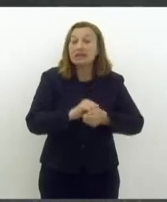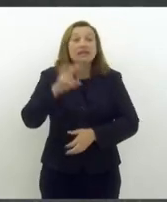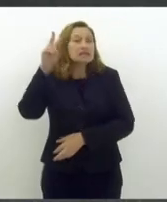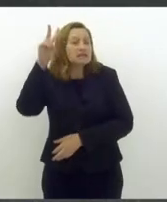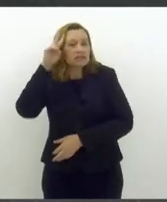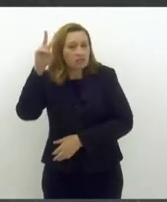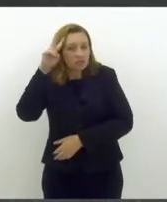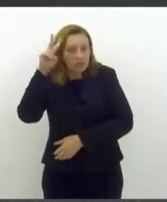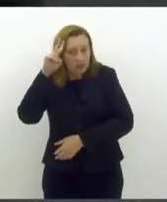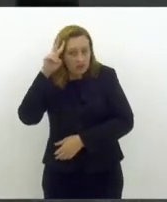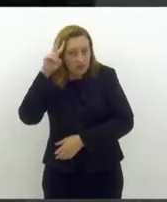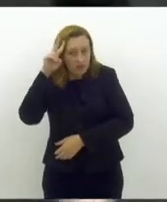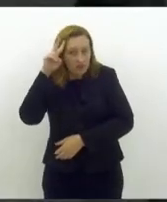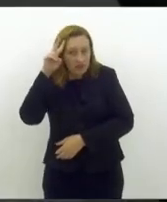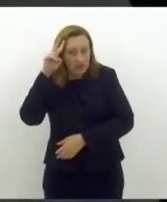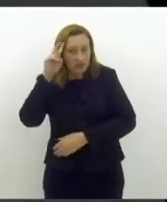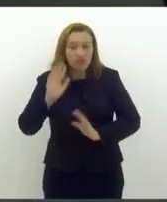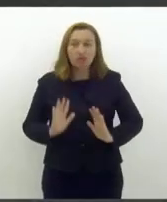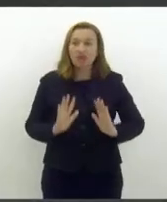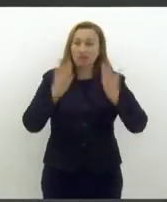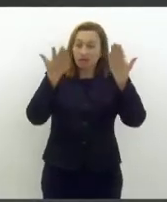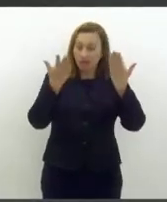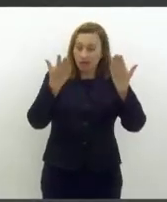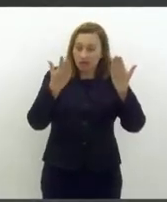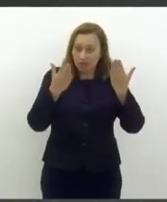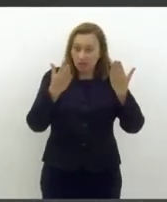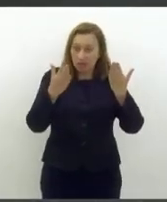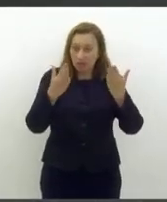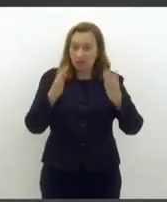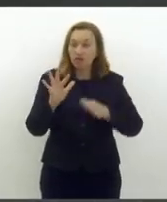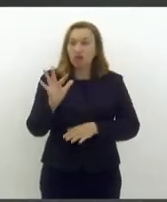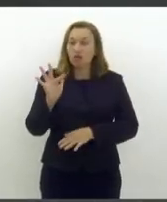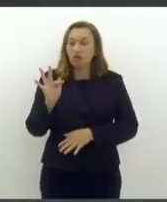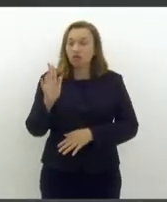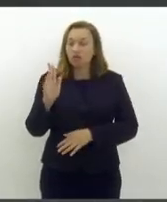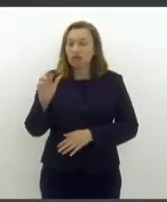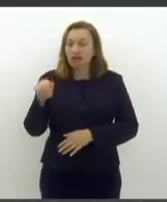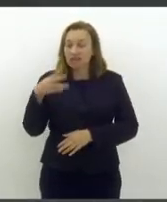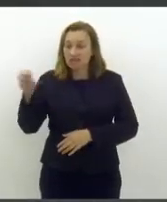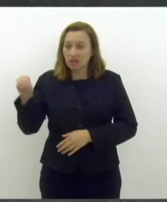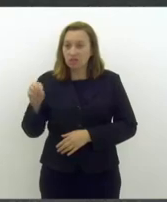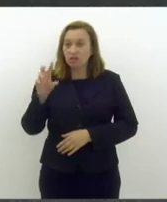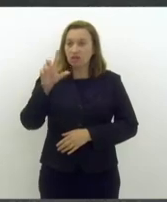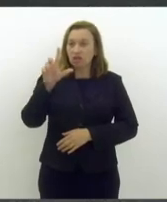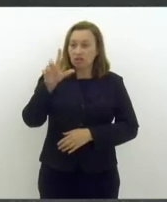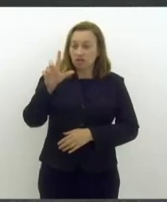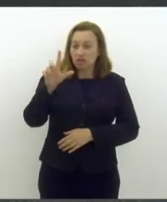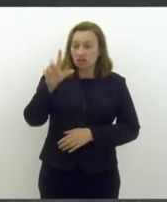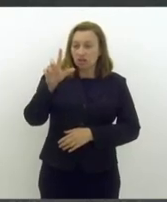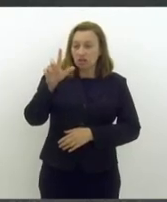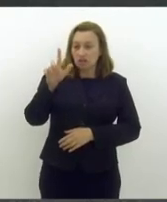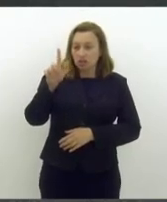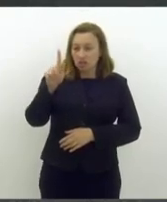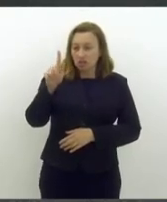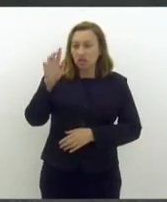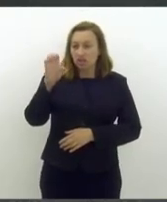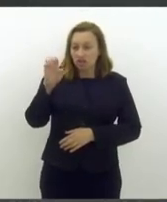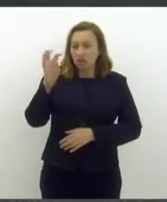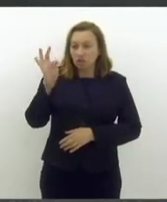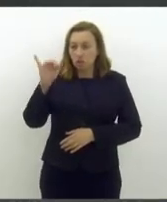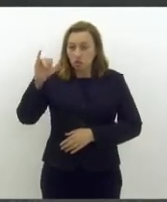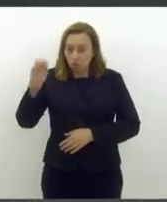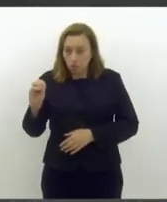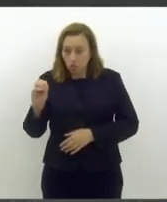segunda-feira no evento da Fundação Getúlio Vargas sobre a reforma tributária